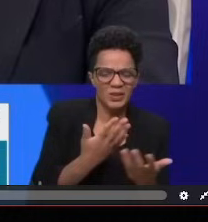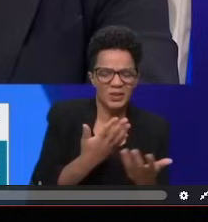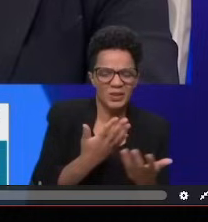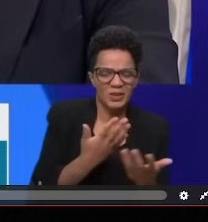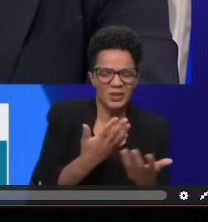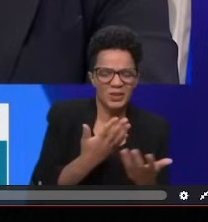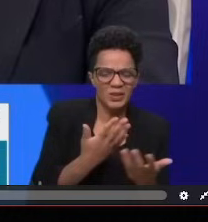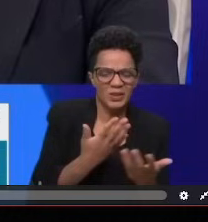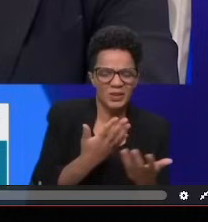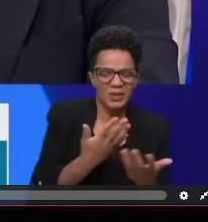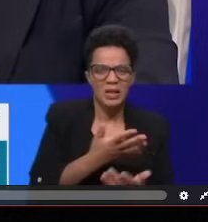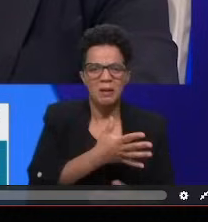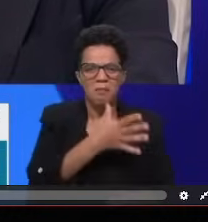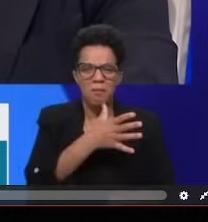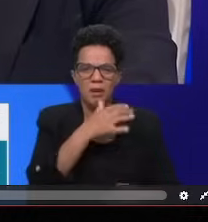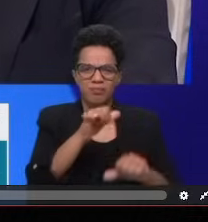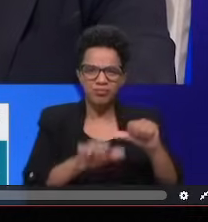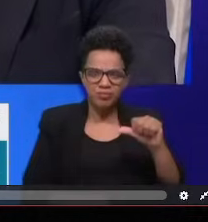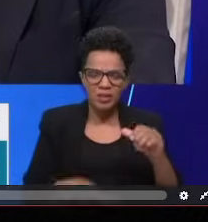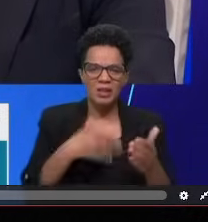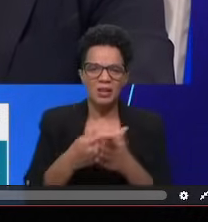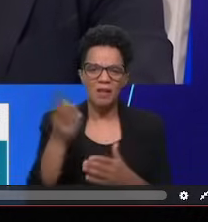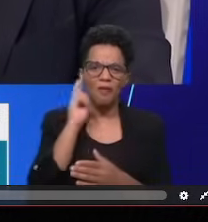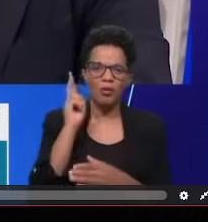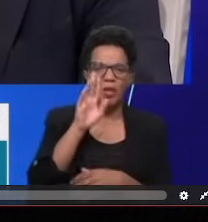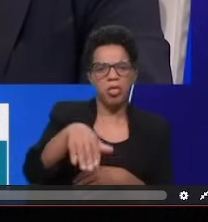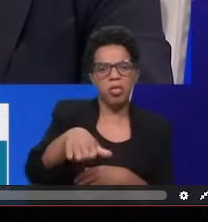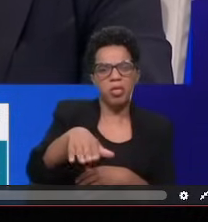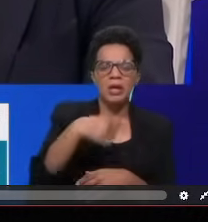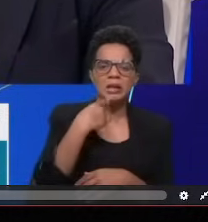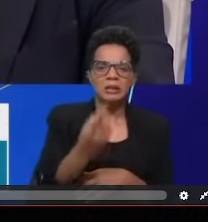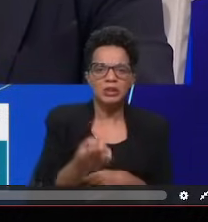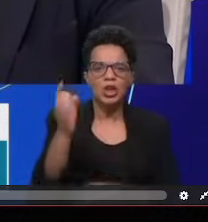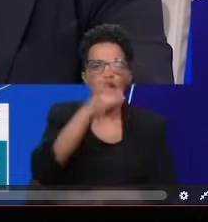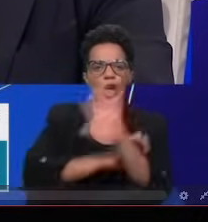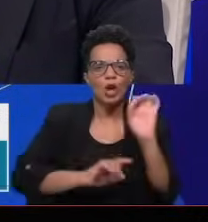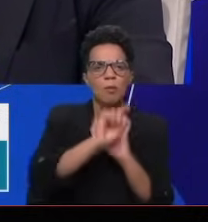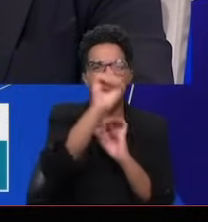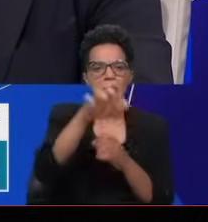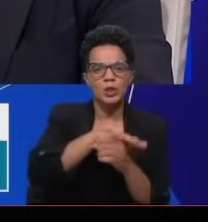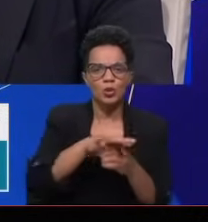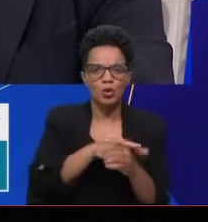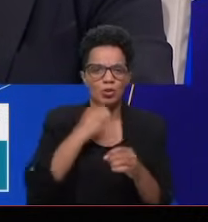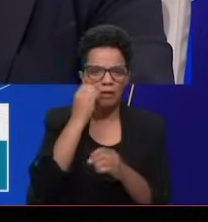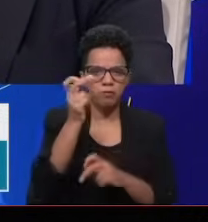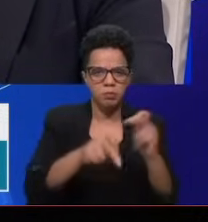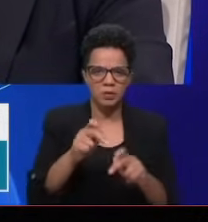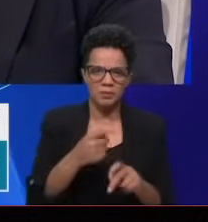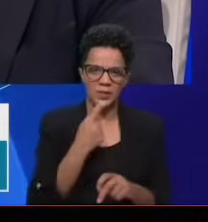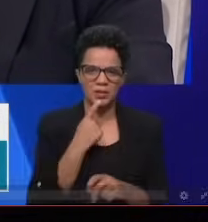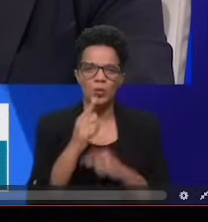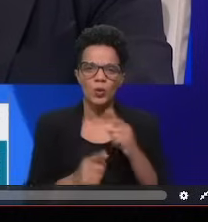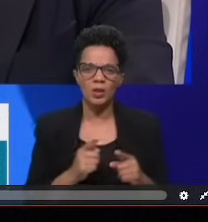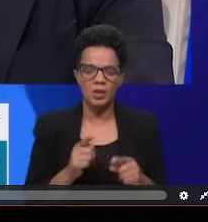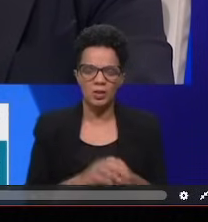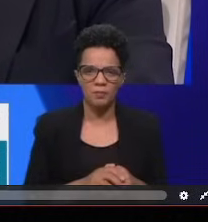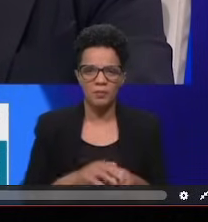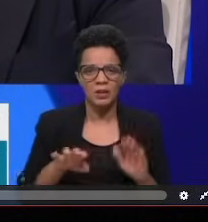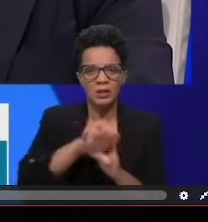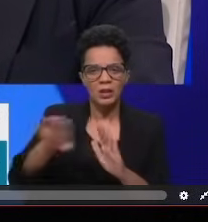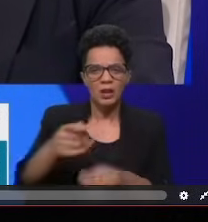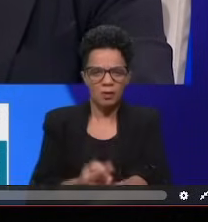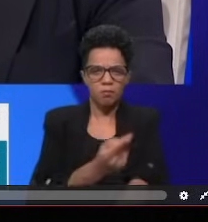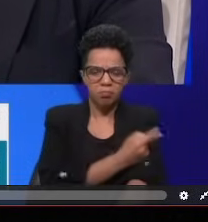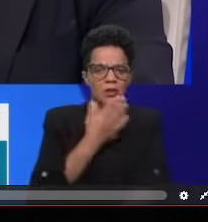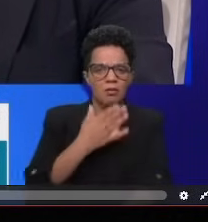que ele não fez isso valorizar os incidentes dizer que há por toda a Europa enfim é um discurso que que a Extrema direita já nos